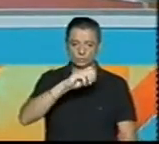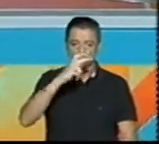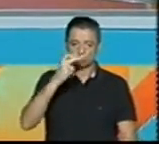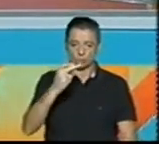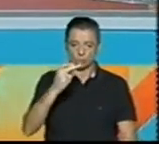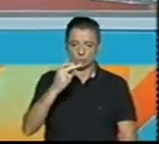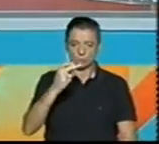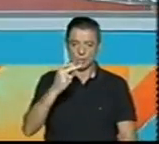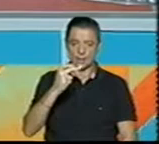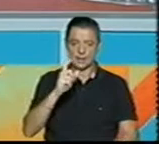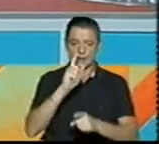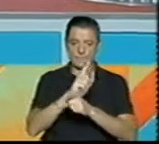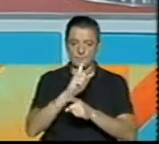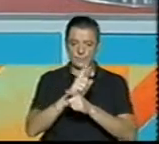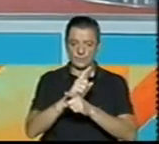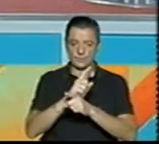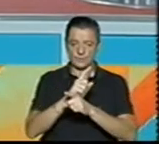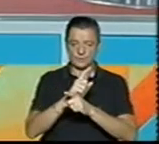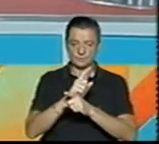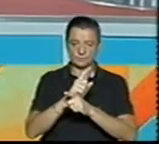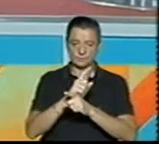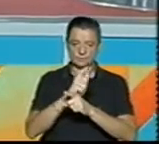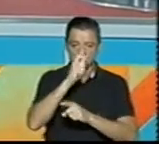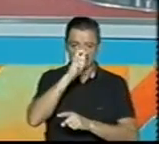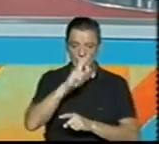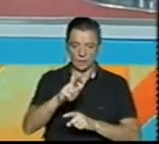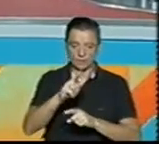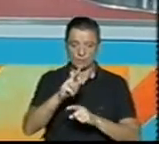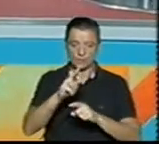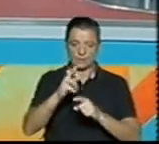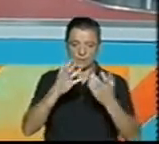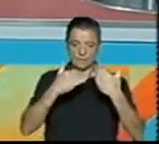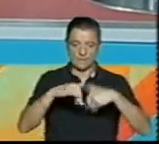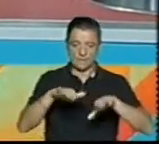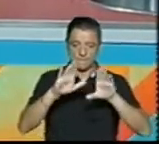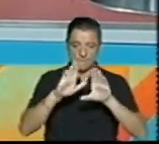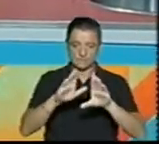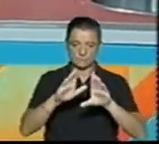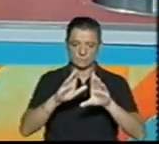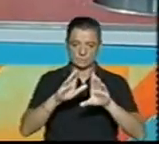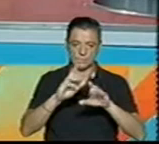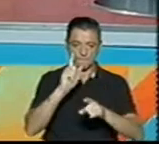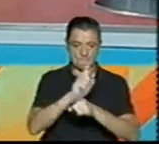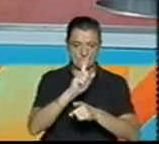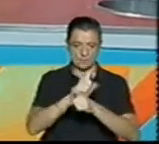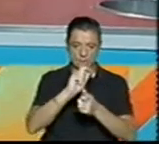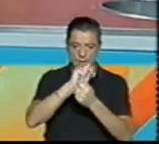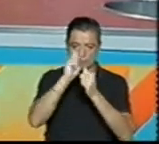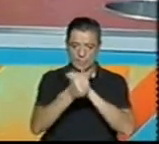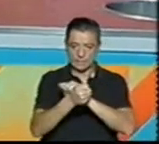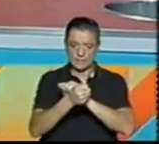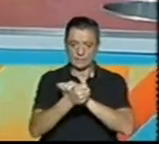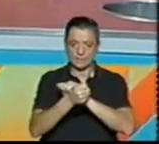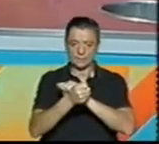Sousão. Acho que é a mesma coisa, se não estou a dizer erro, segundo os entendidos depois podem dizer, mas é de facto o mesmo, mas eles adaptaram até